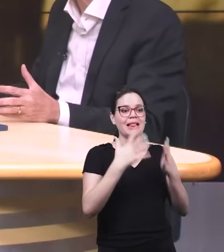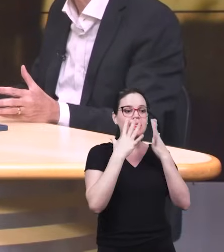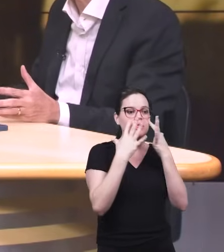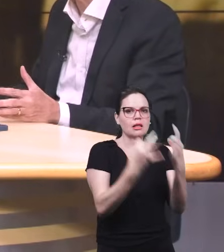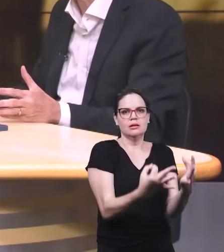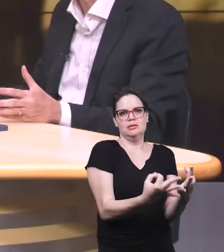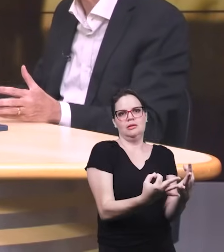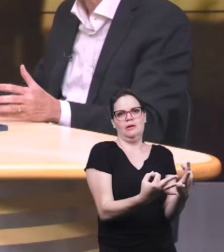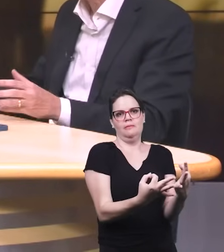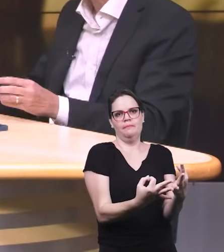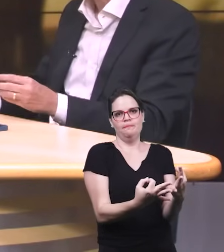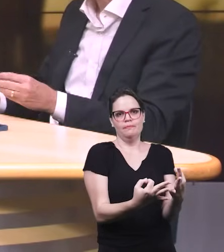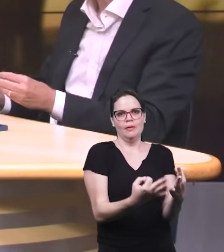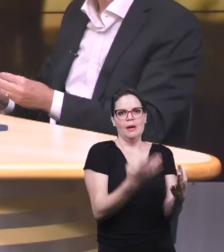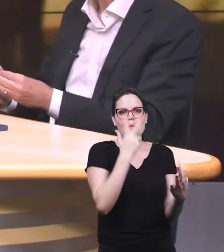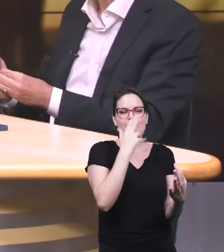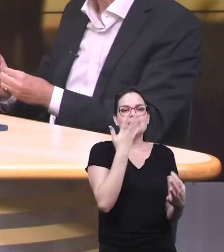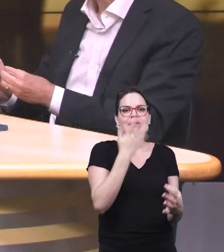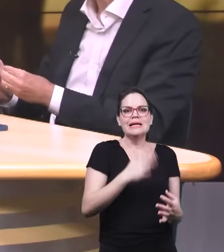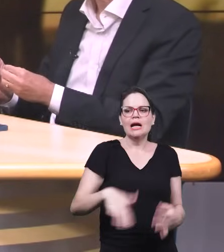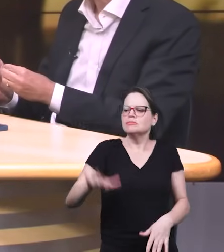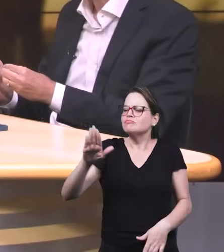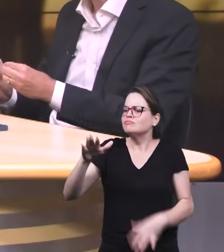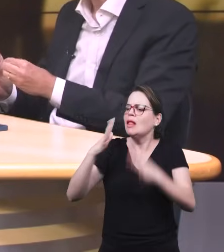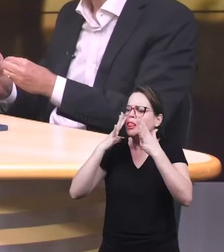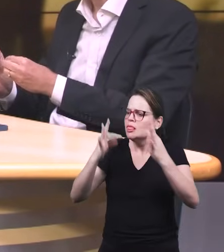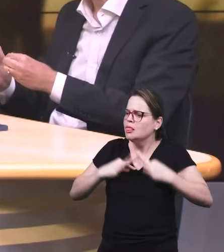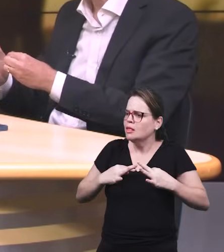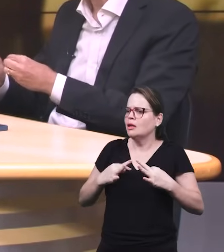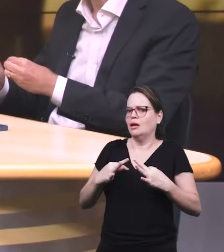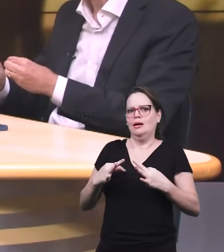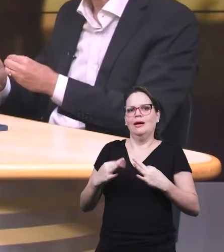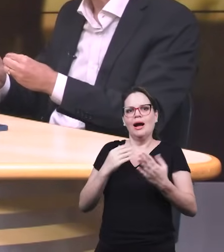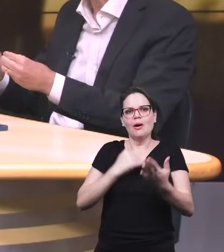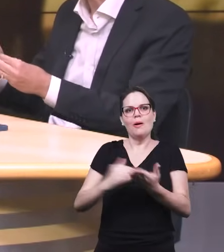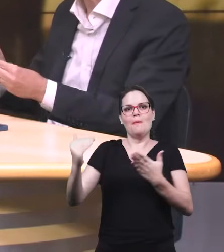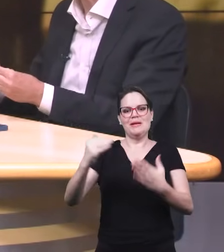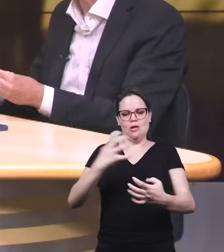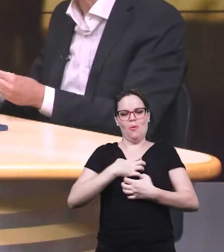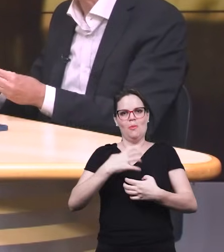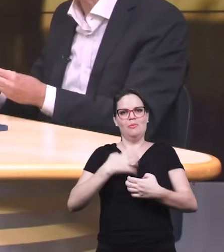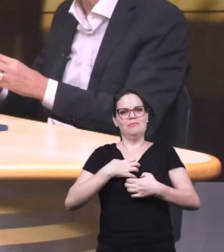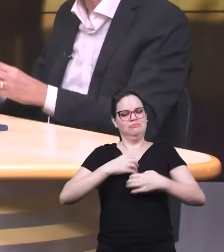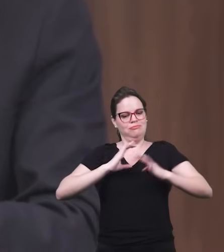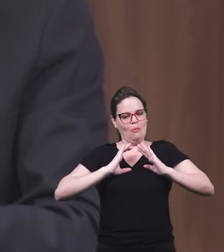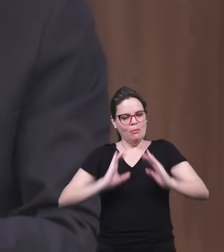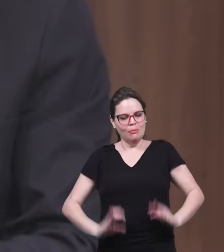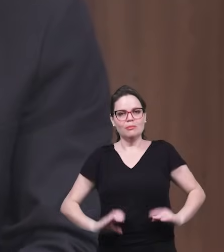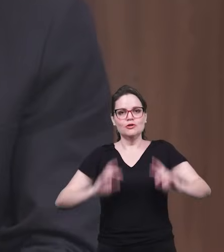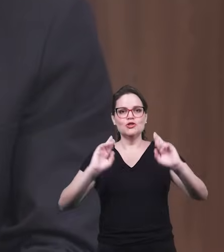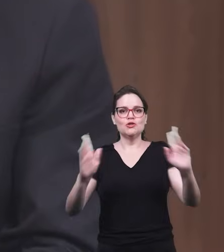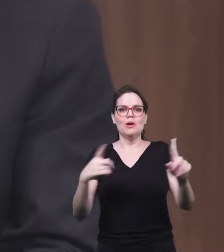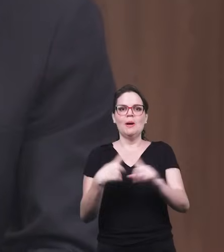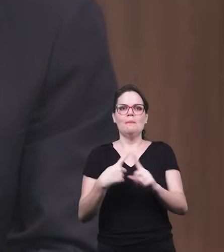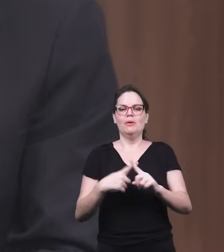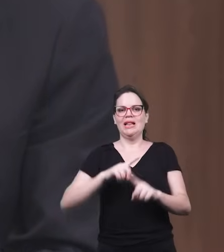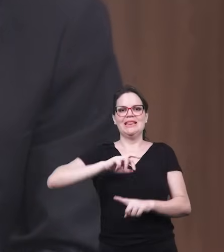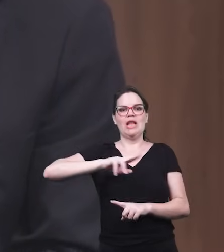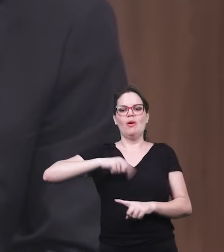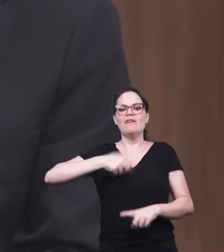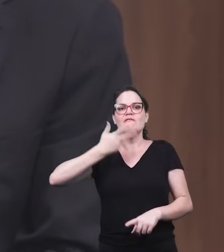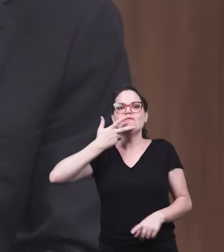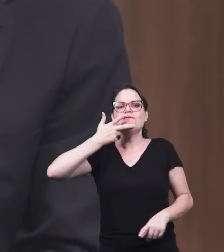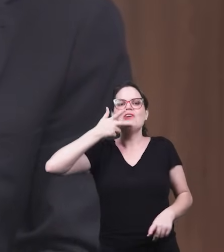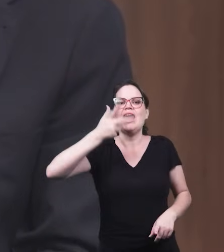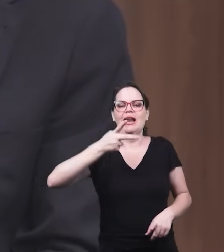ser percebida aqui dentro. Então, se os pais estiverem atentos a essa comunicação não verbal, muita coisa